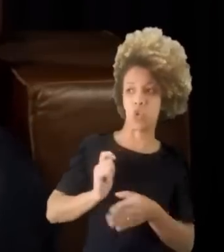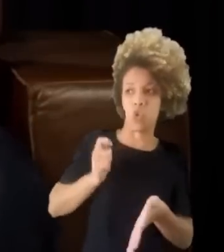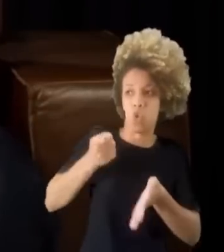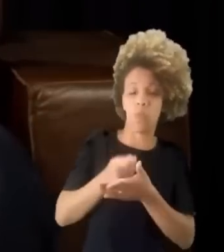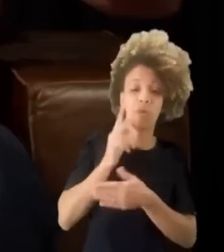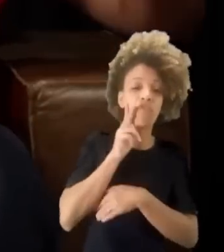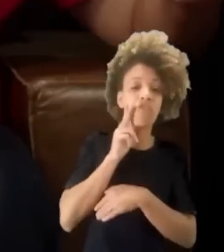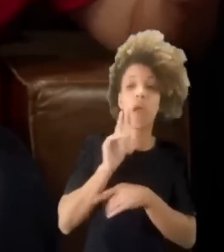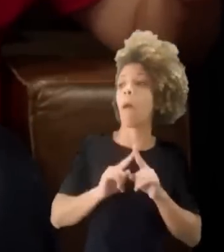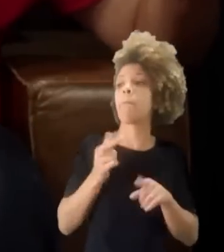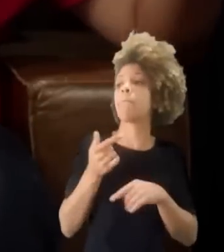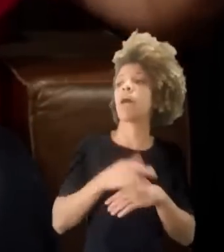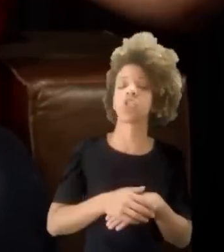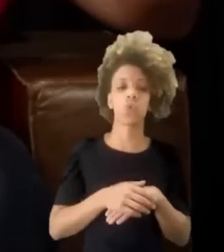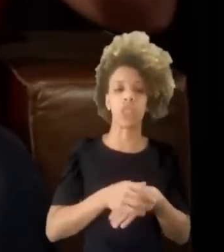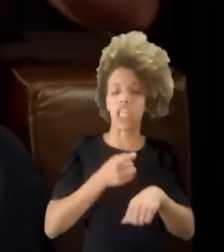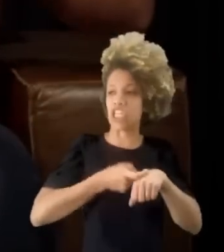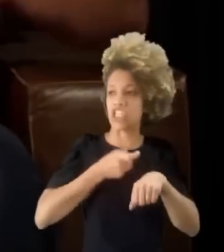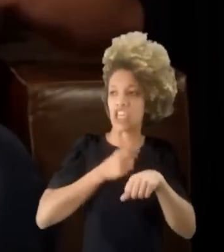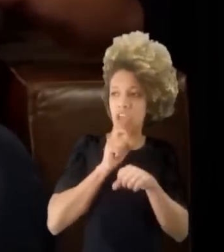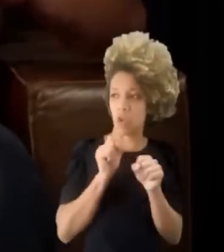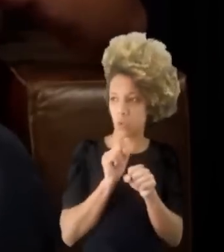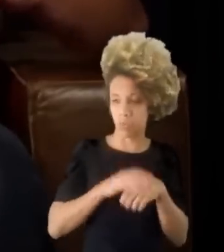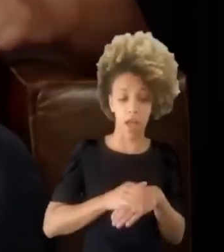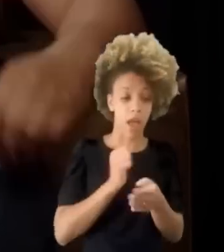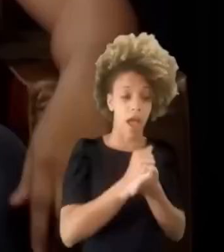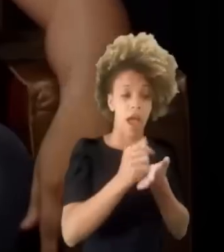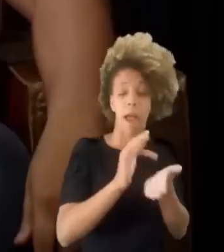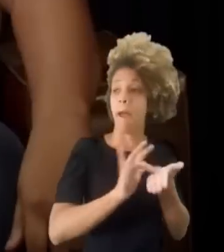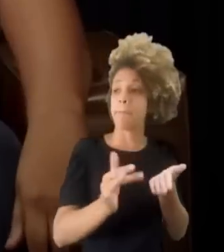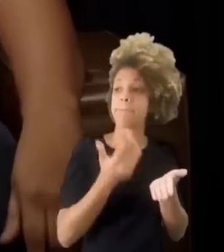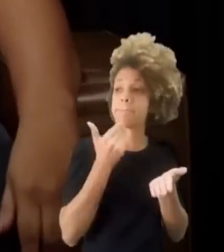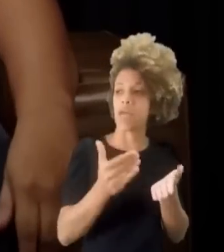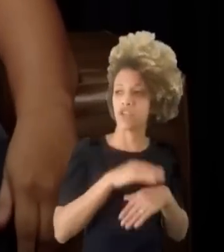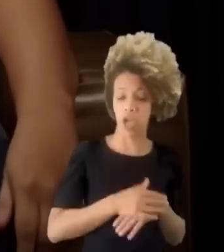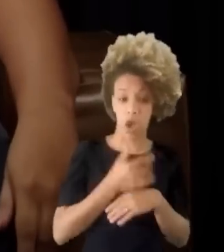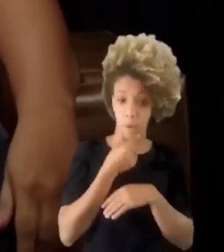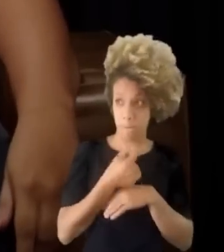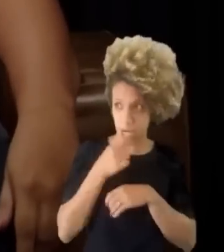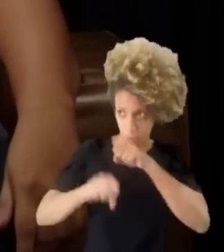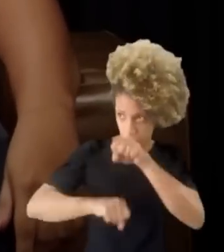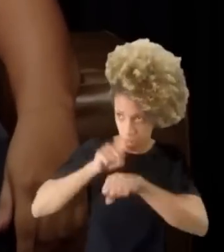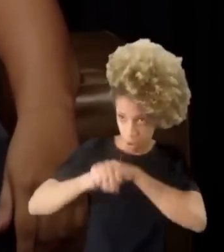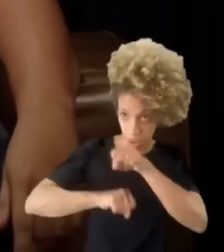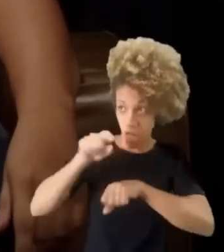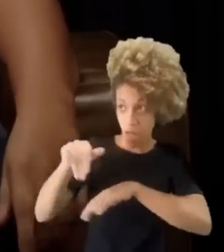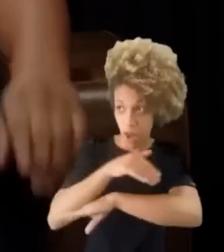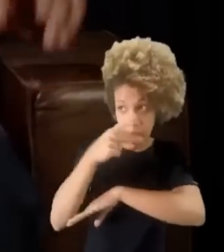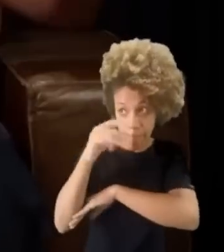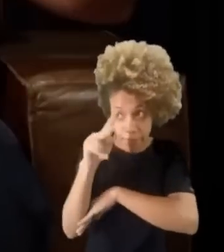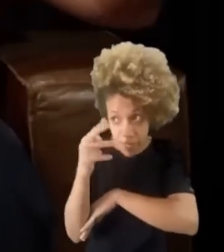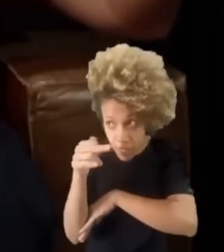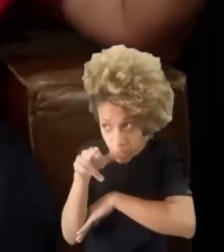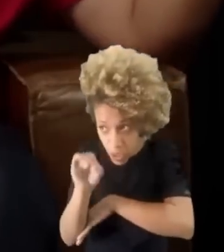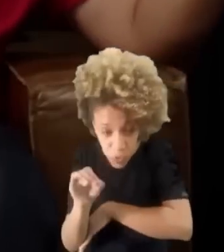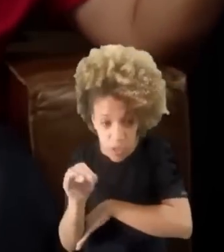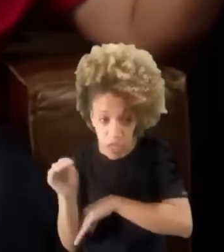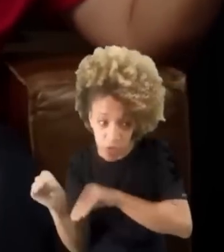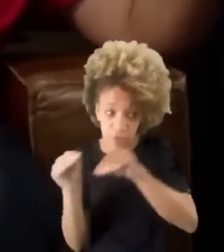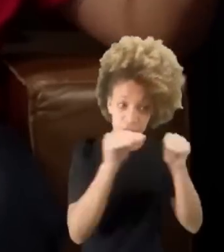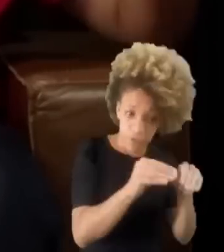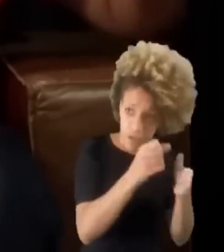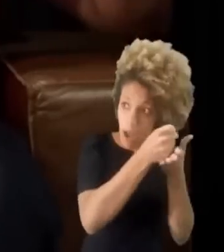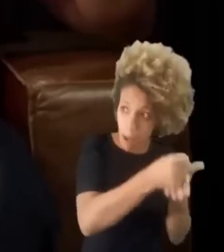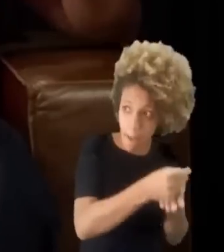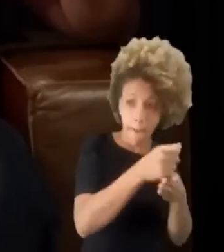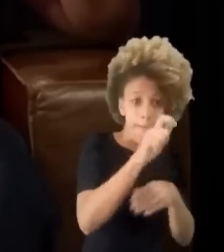o vinho mas não tem gelo aí ele pede no aplicativo um gelo Vai um moleque pegar o gelo no no pinheiros e levar o gelo até a Paulista